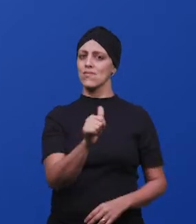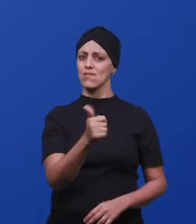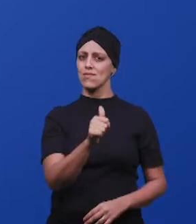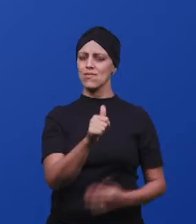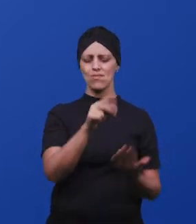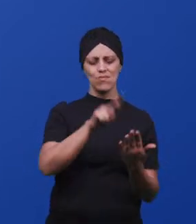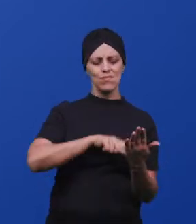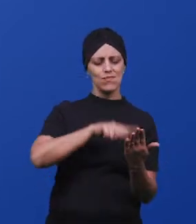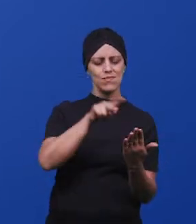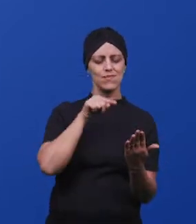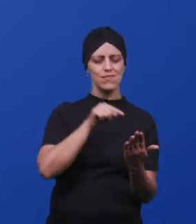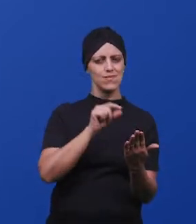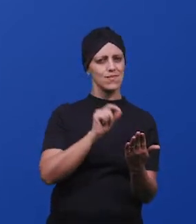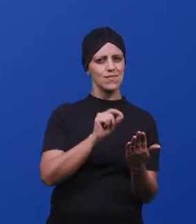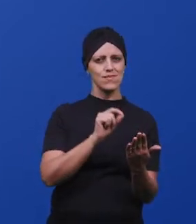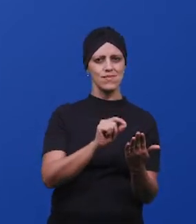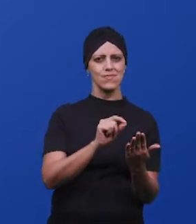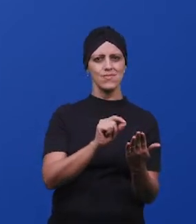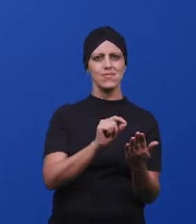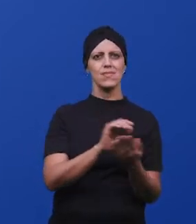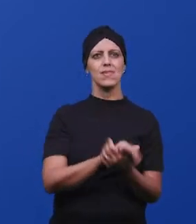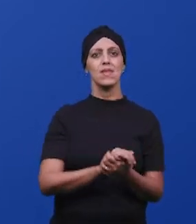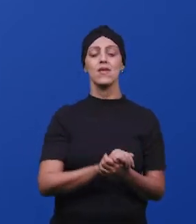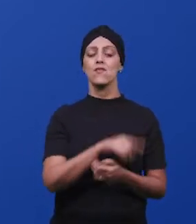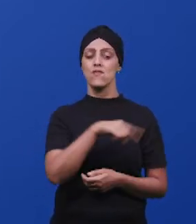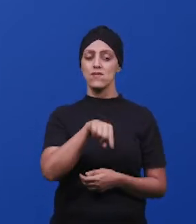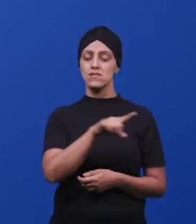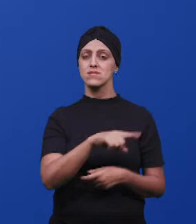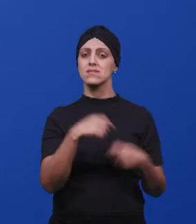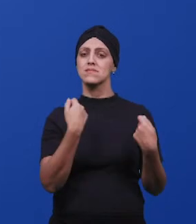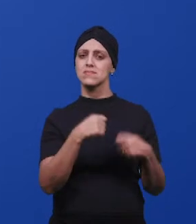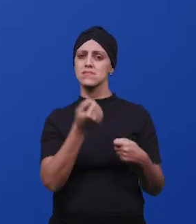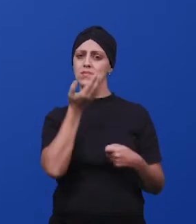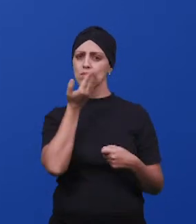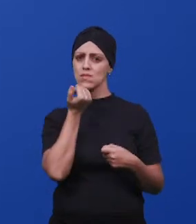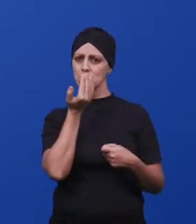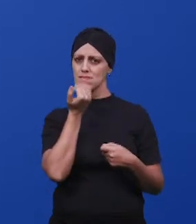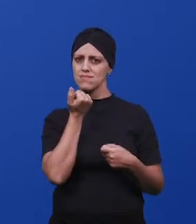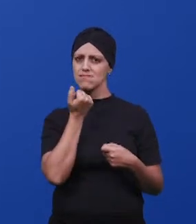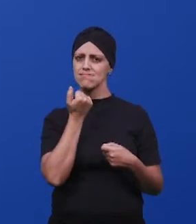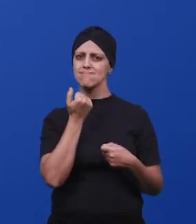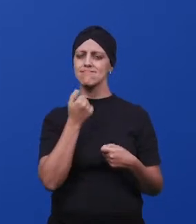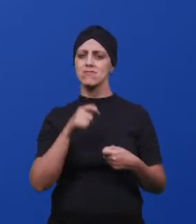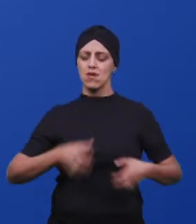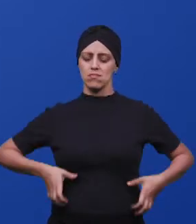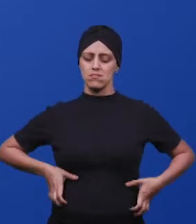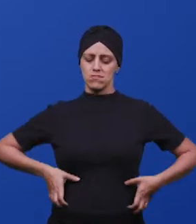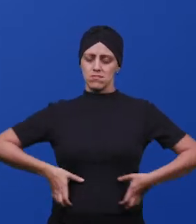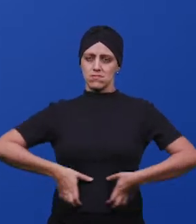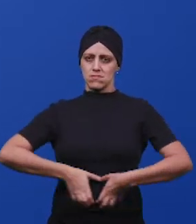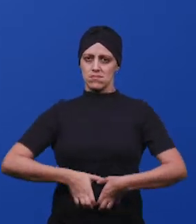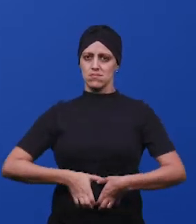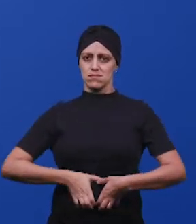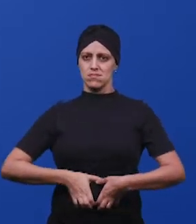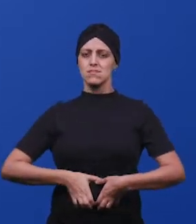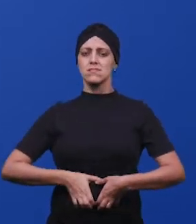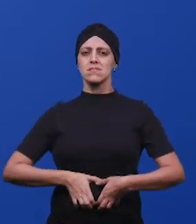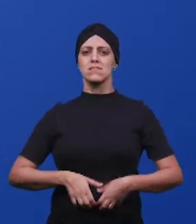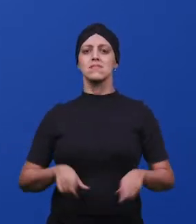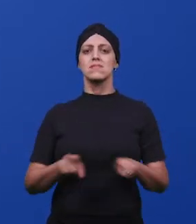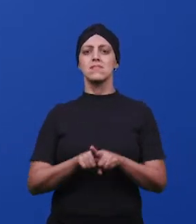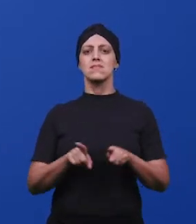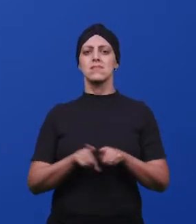12, versículo 11, está escrito: assim, pois, o comereis, os vossos